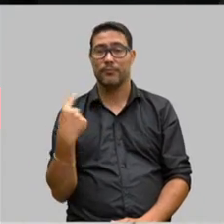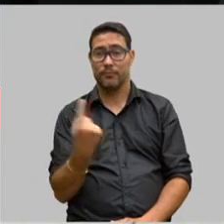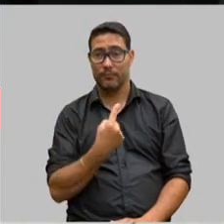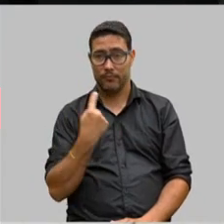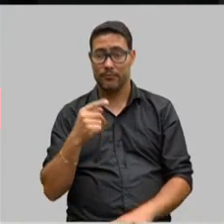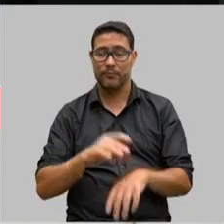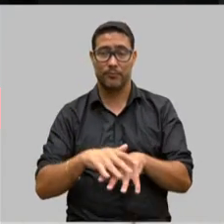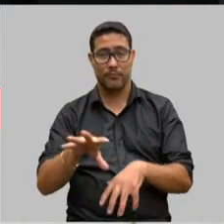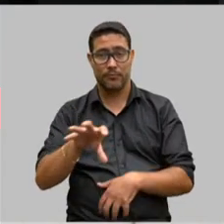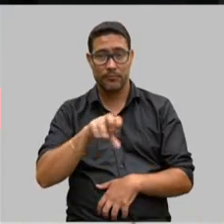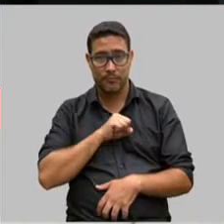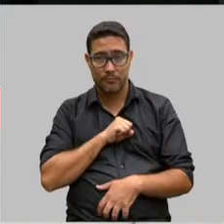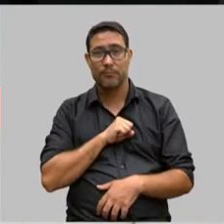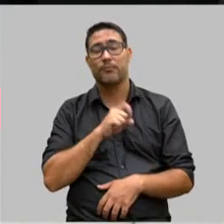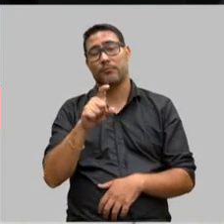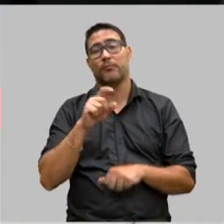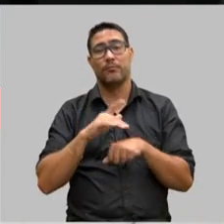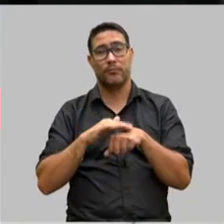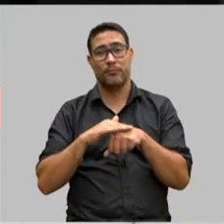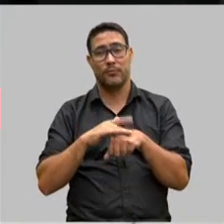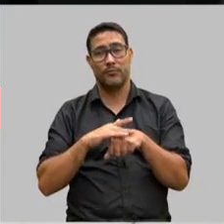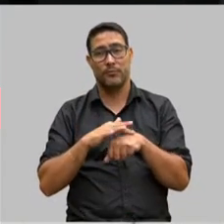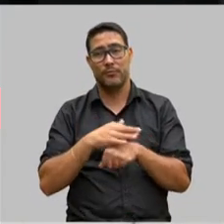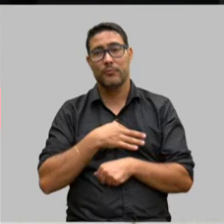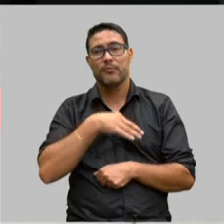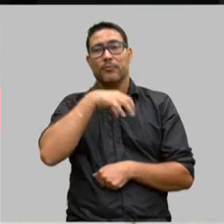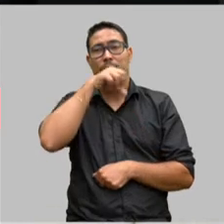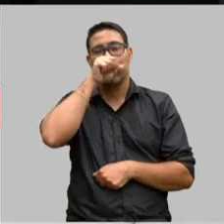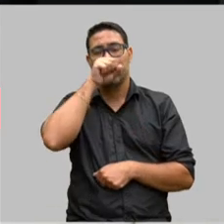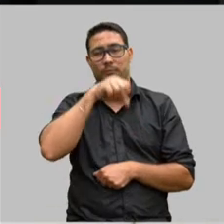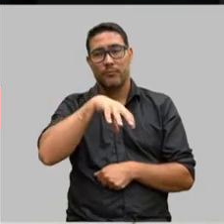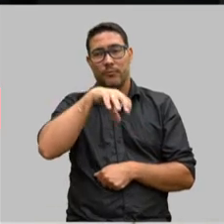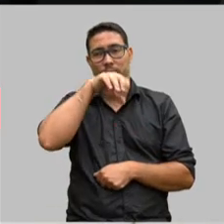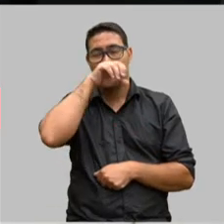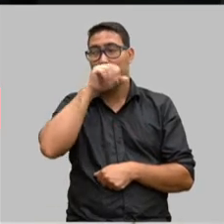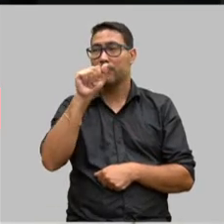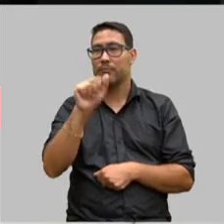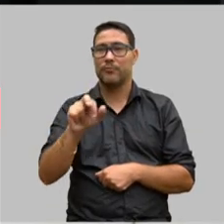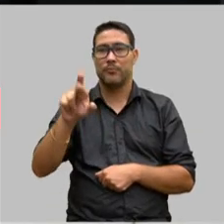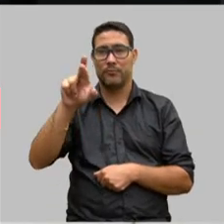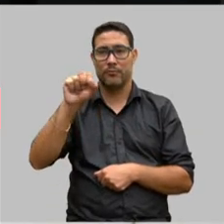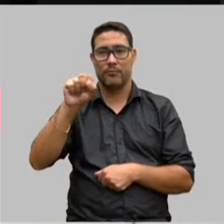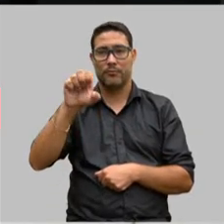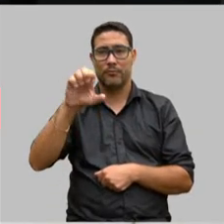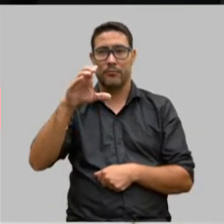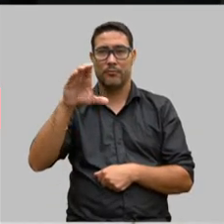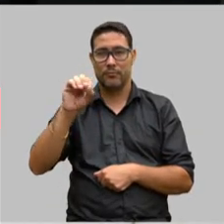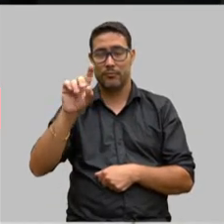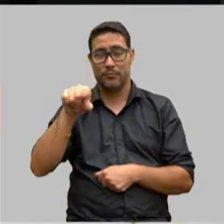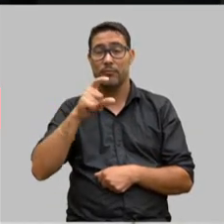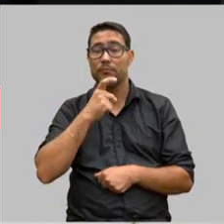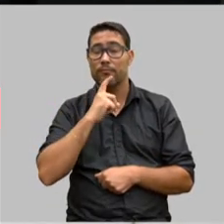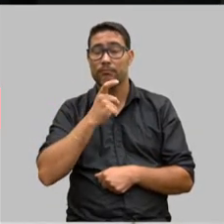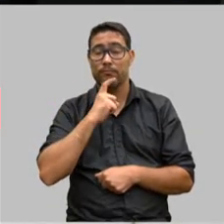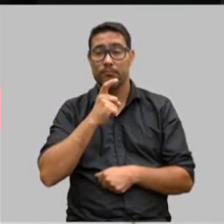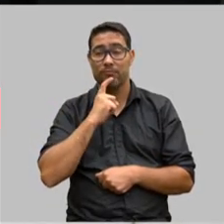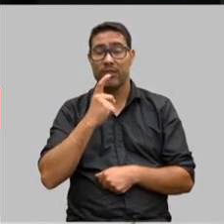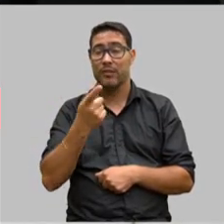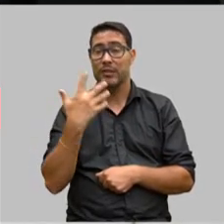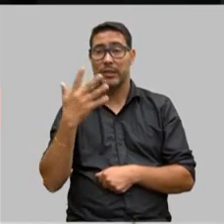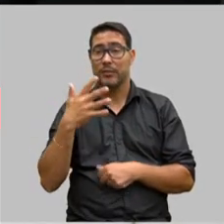quê? Às doenças respiratórias. O ar seco e frio, ele favorece a